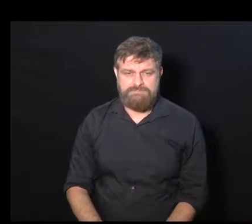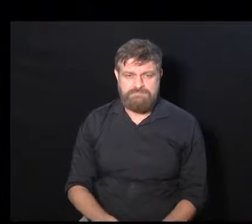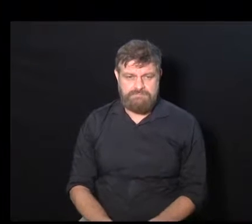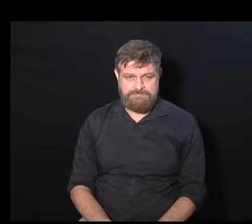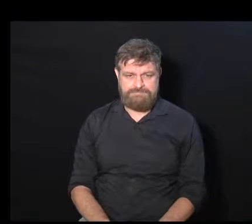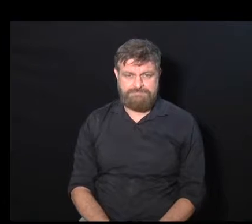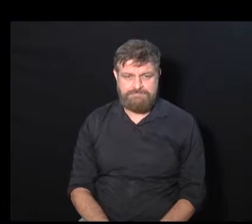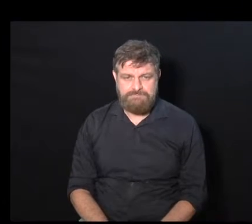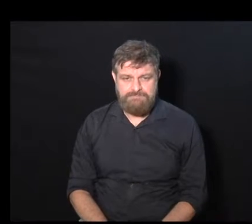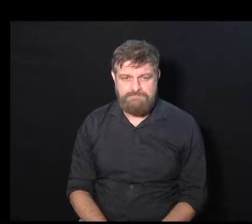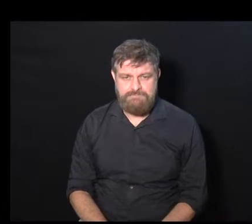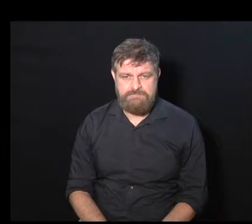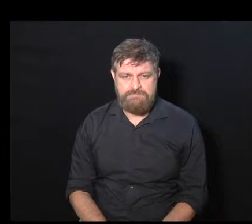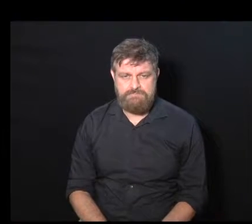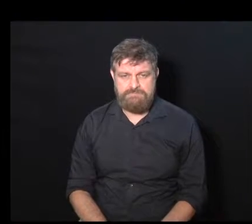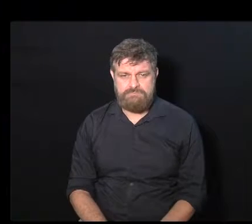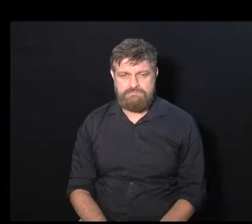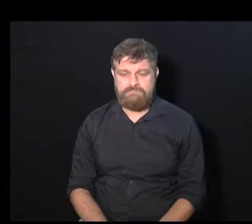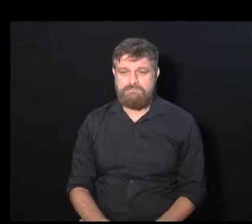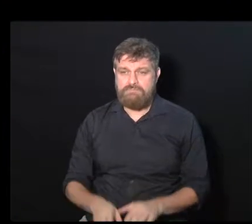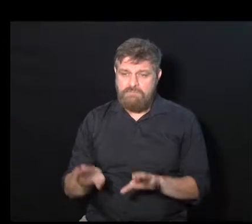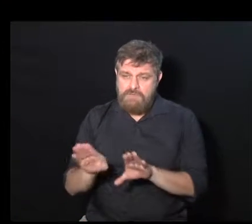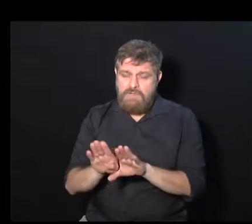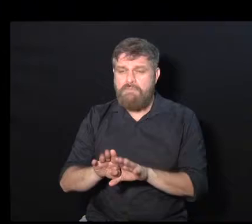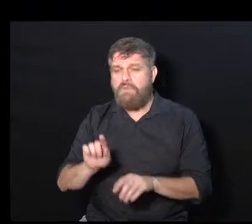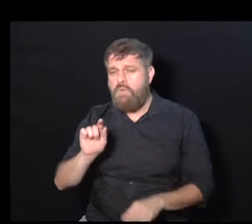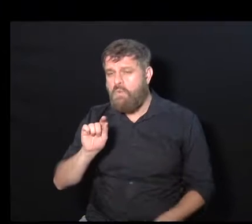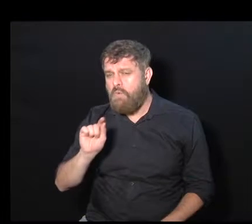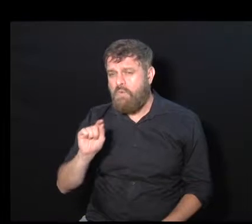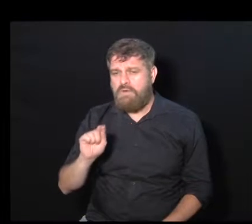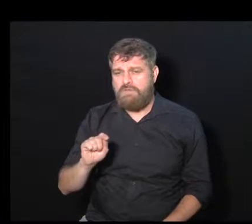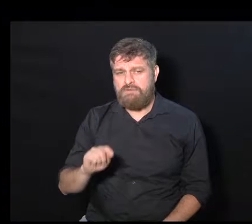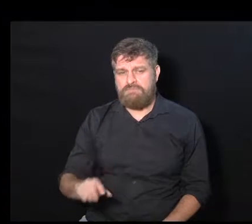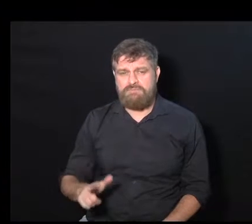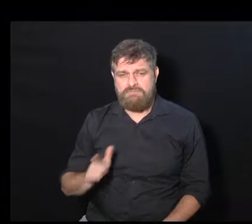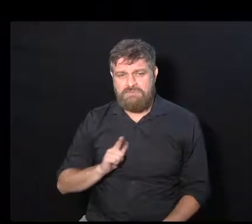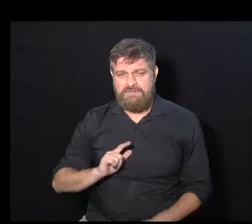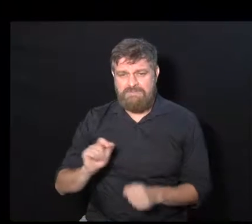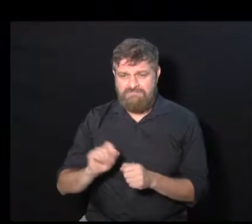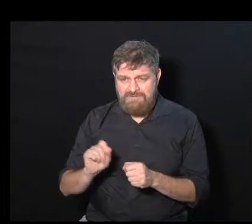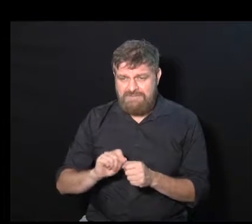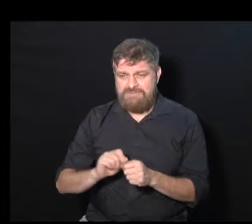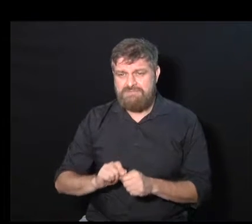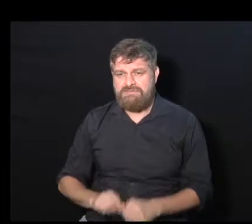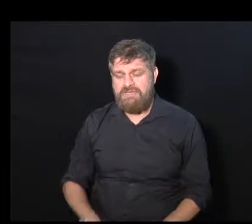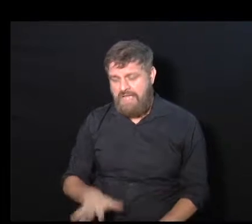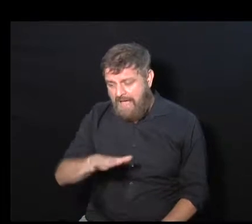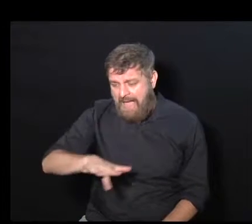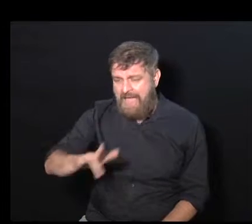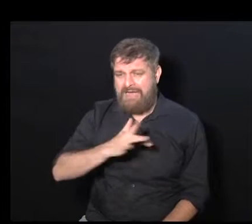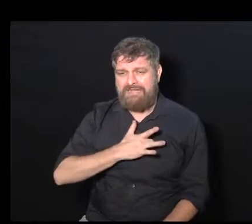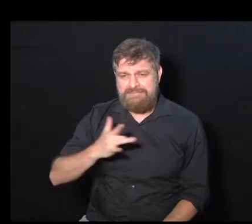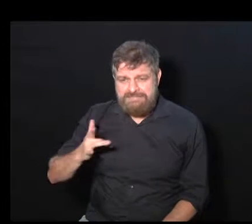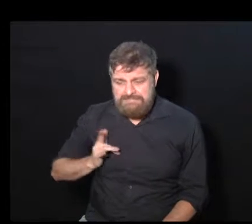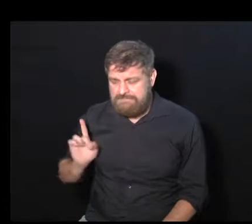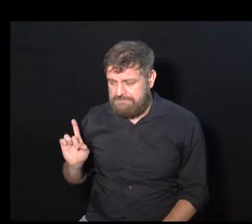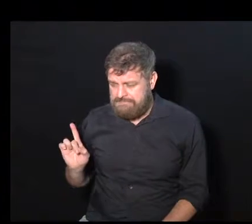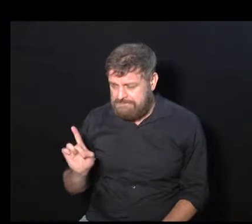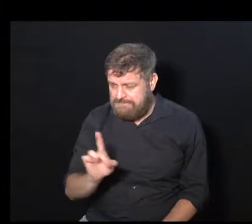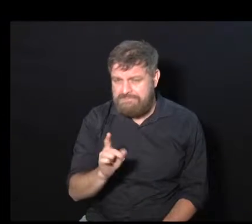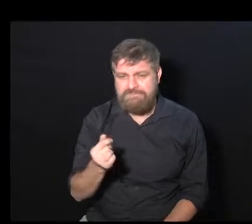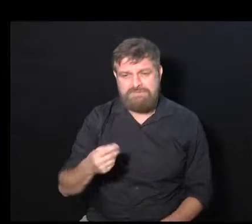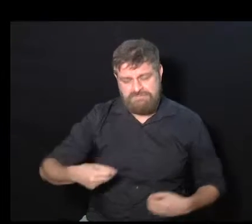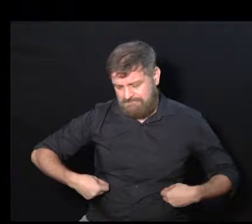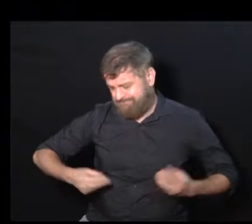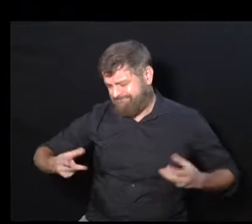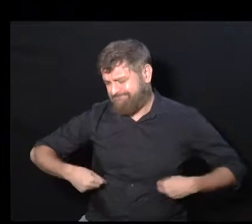doença. E, além disso, isso leva a uma menor demanda do serviço de saúde, o custo, como a